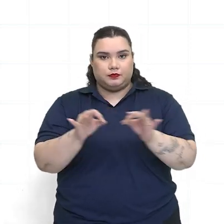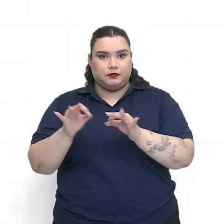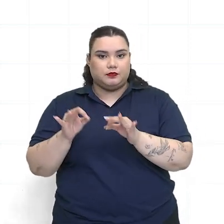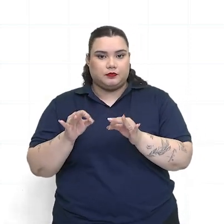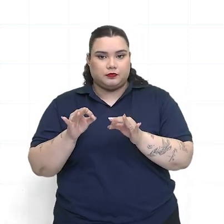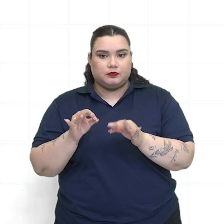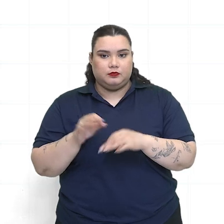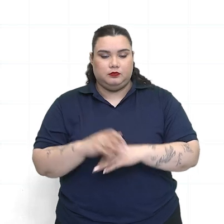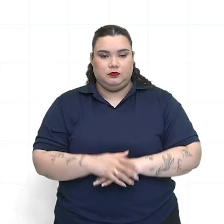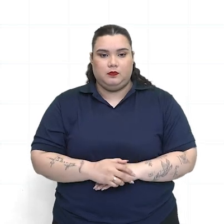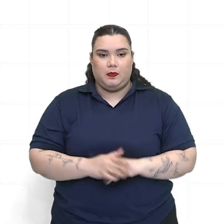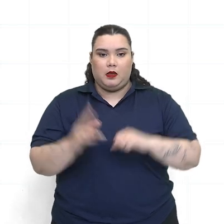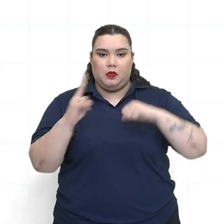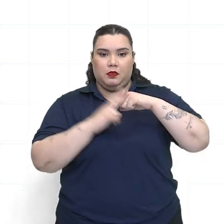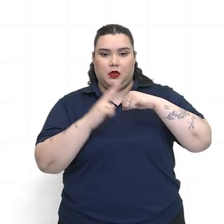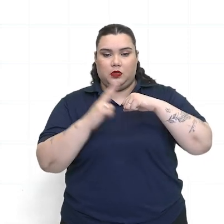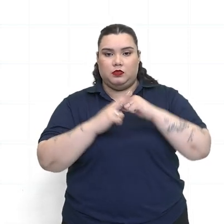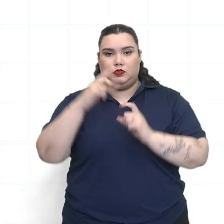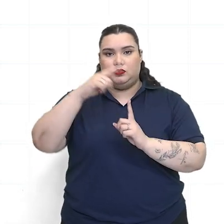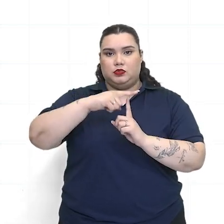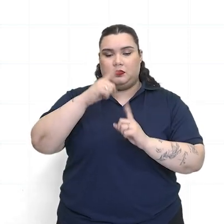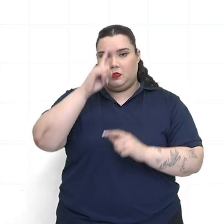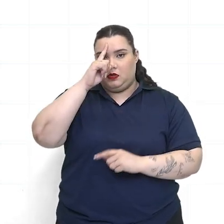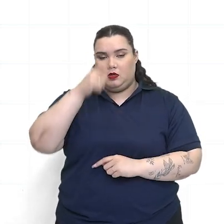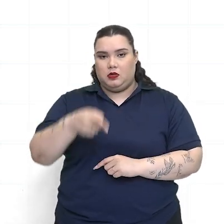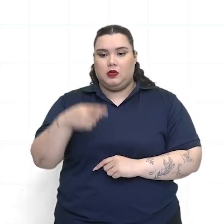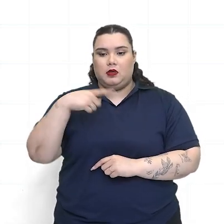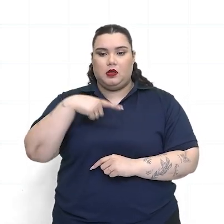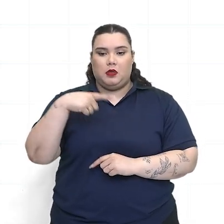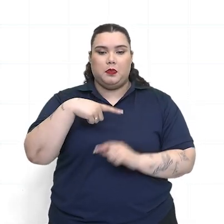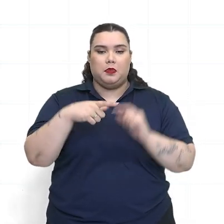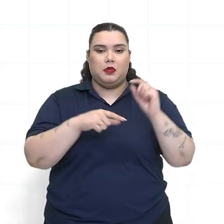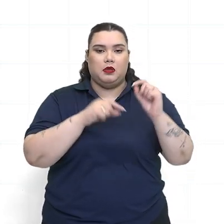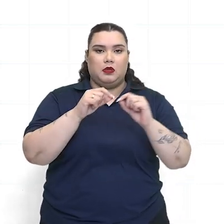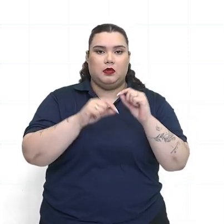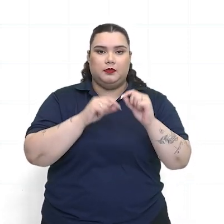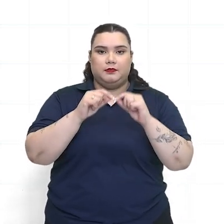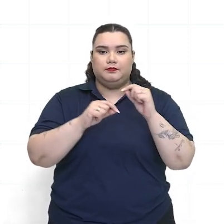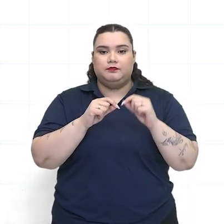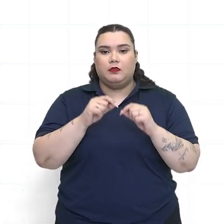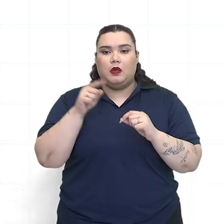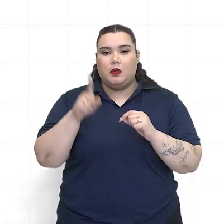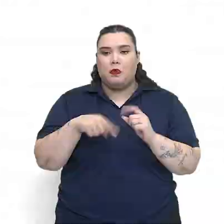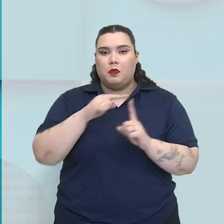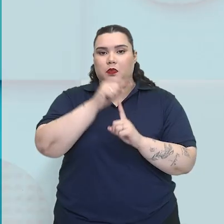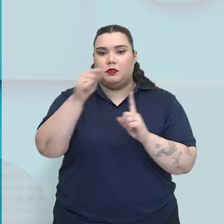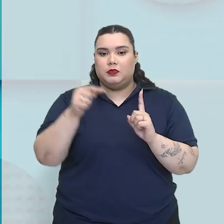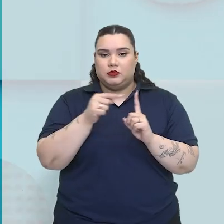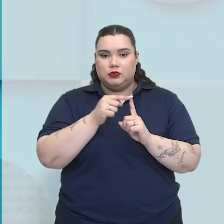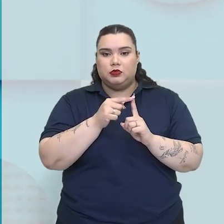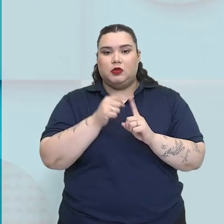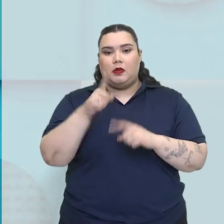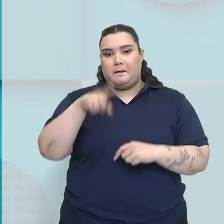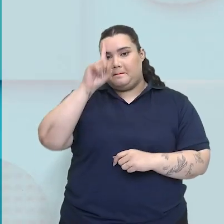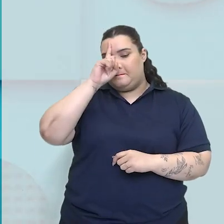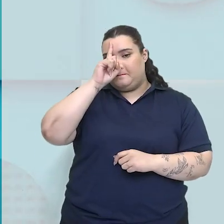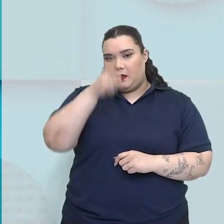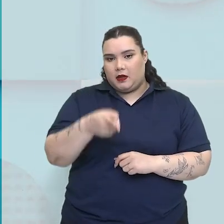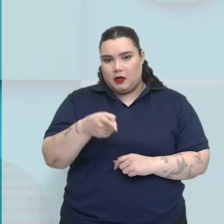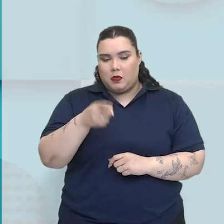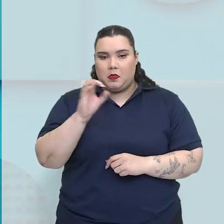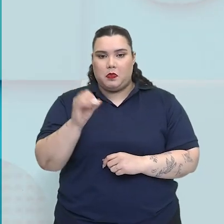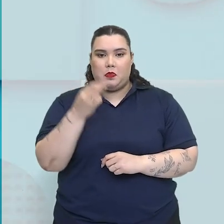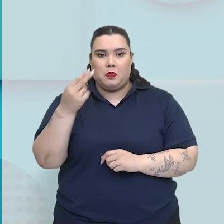Então, os verbos no modo imperativo, eles têm essa intenção mesmo, né, de dar uma ordem, de dar